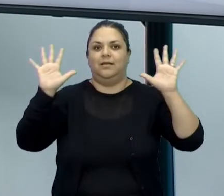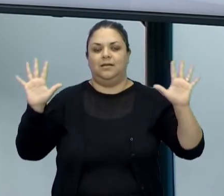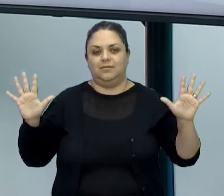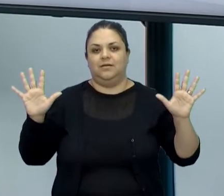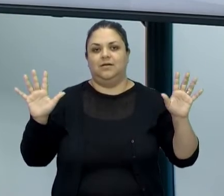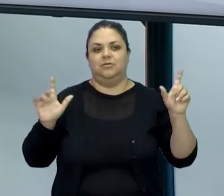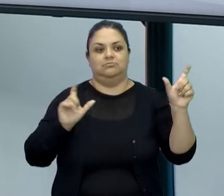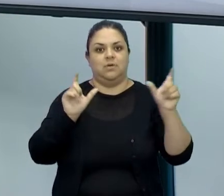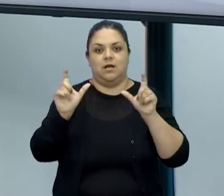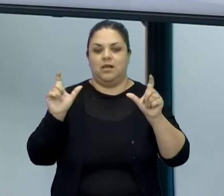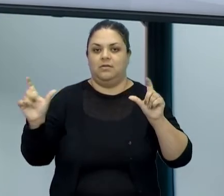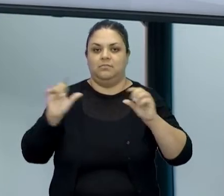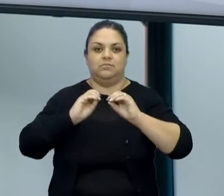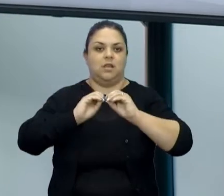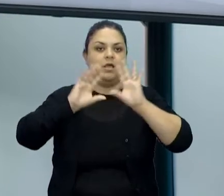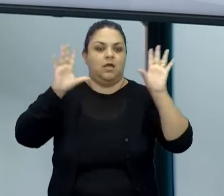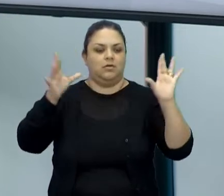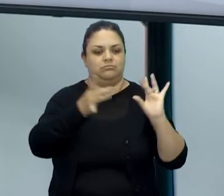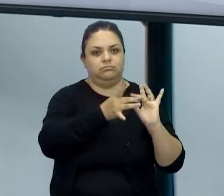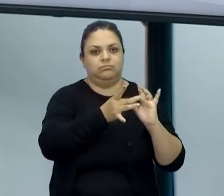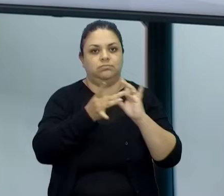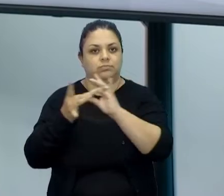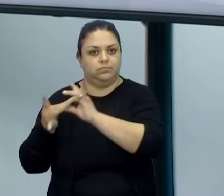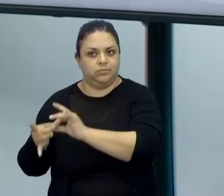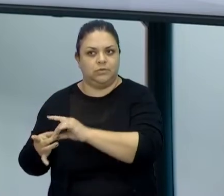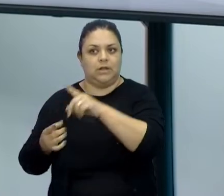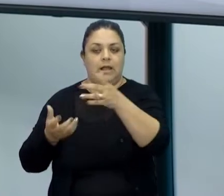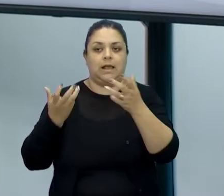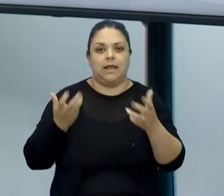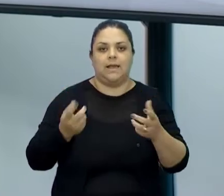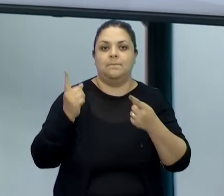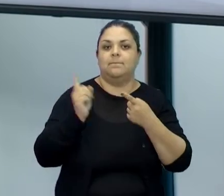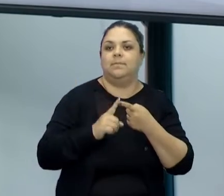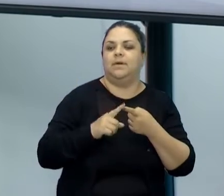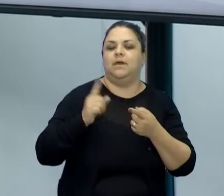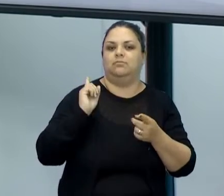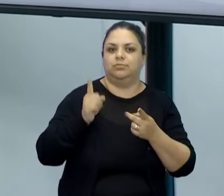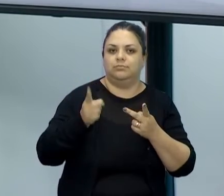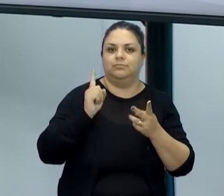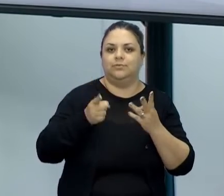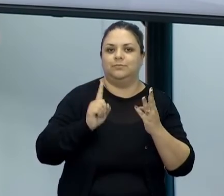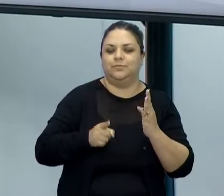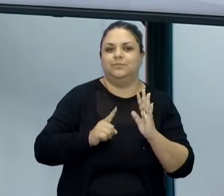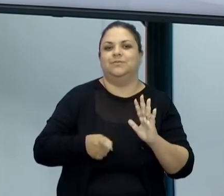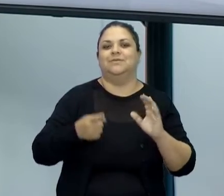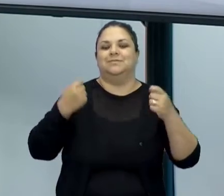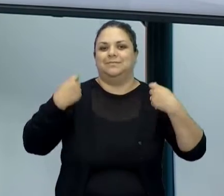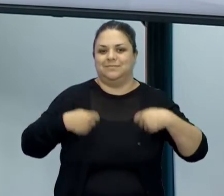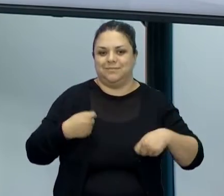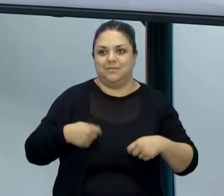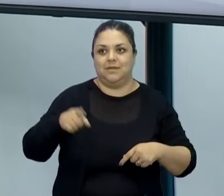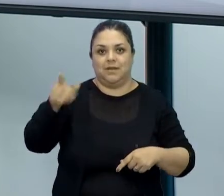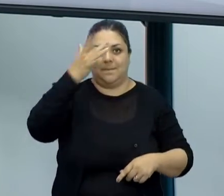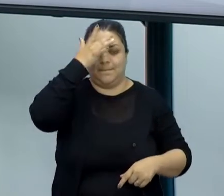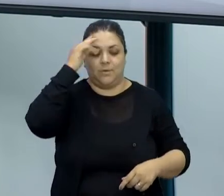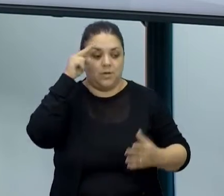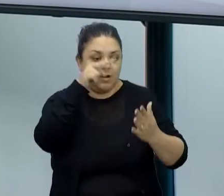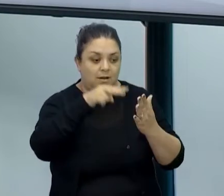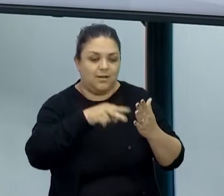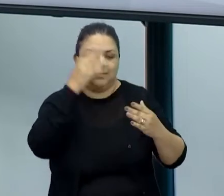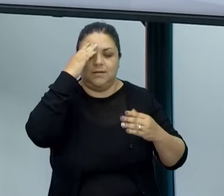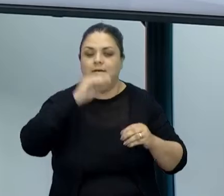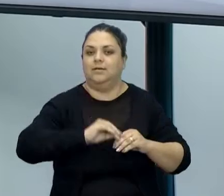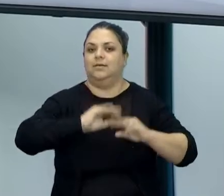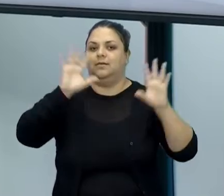explicitamente aquilo que você quer que aconteça, aquilo que você quer que seja feito, ou aquilo que você quer que aquela pessoa que está lendo entenda,